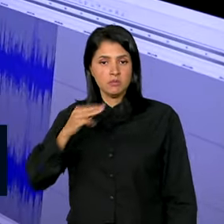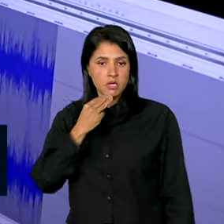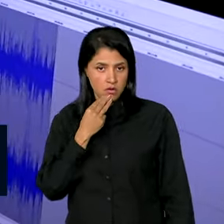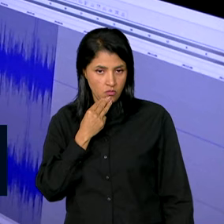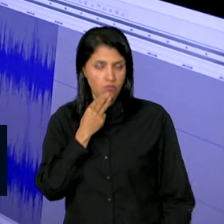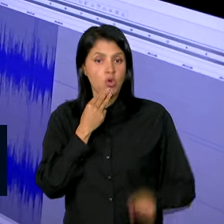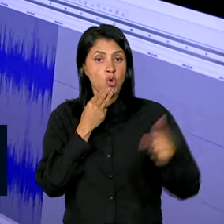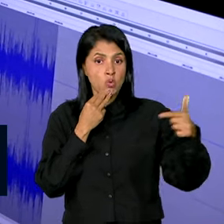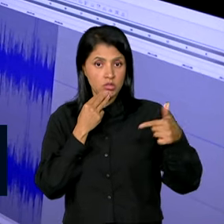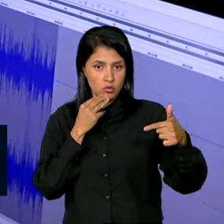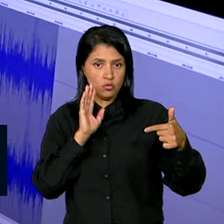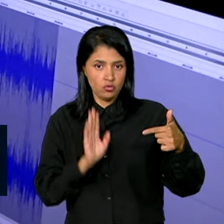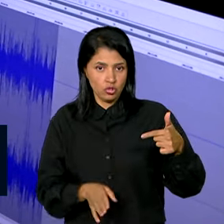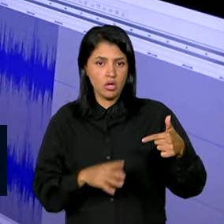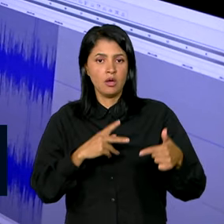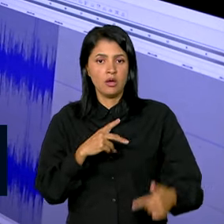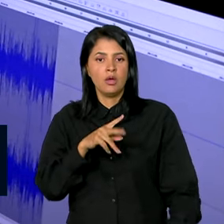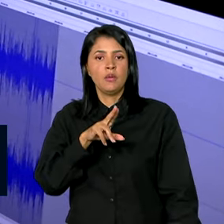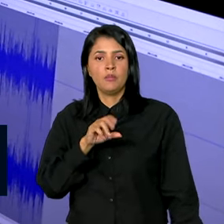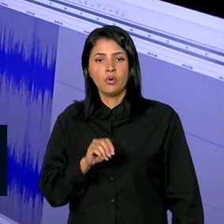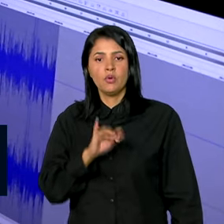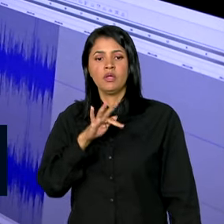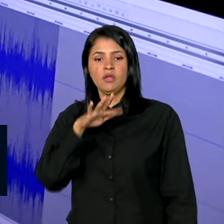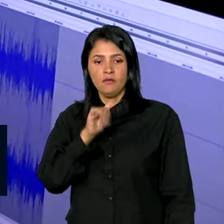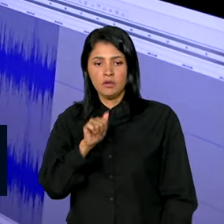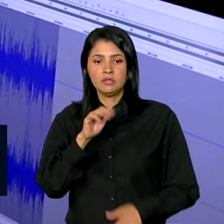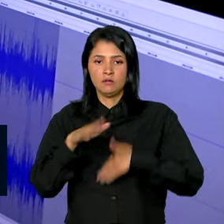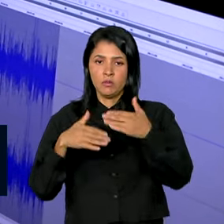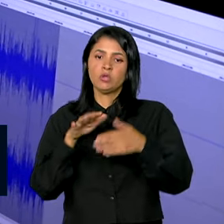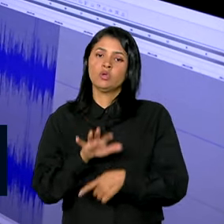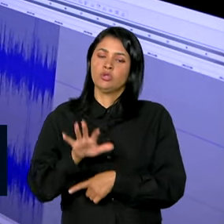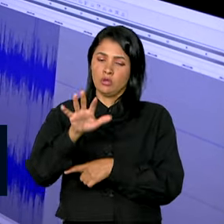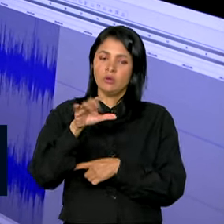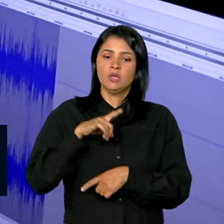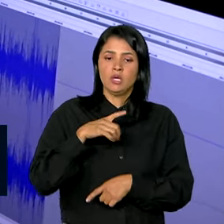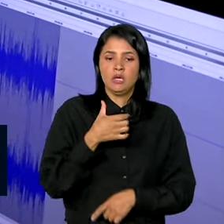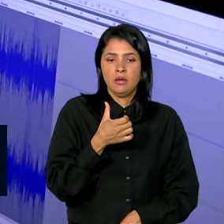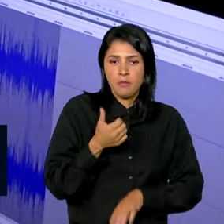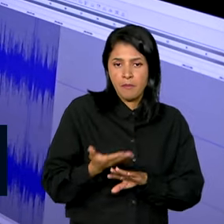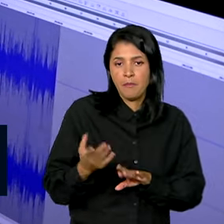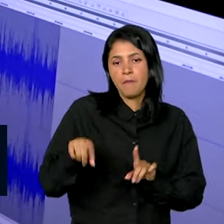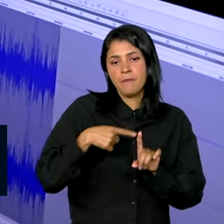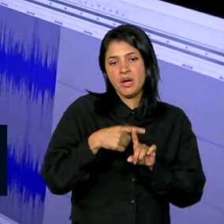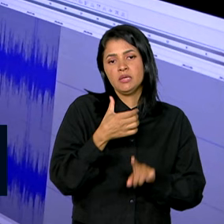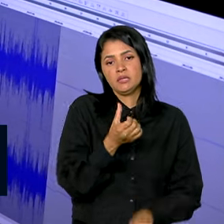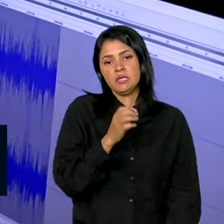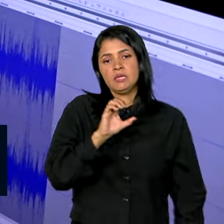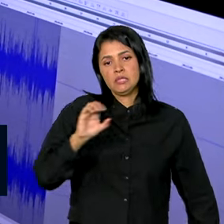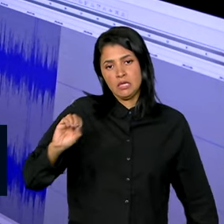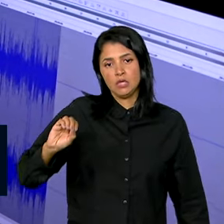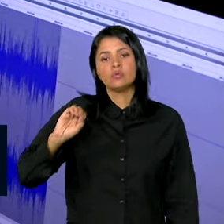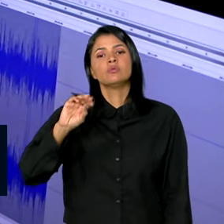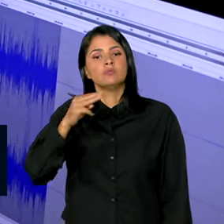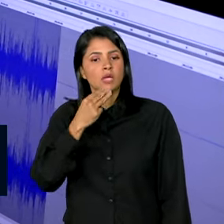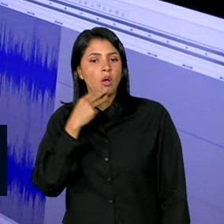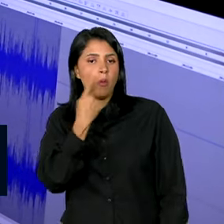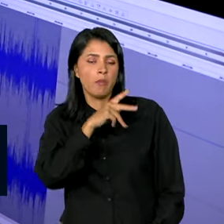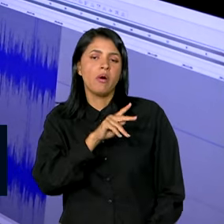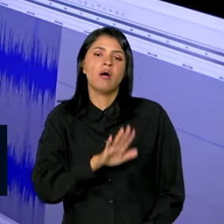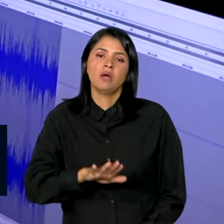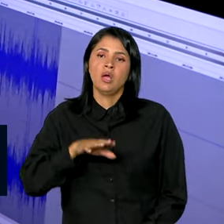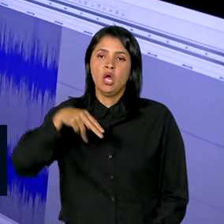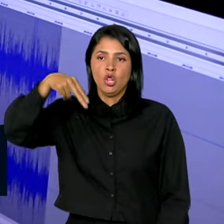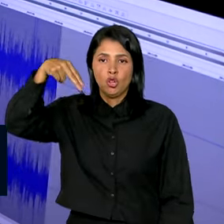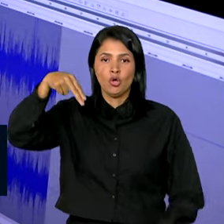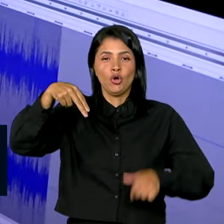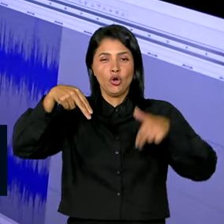do segundo, que é o Proinfra para Desenvolvimento Regional, que tem mais 600 milhões específico para as regiões Norte, Nordeste